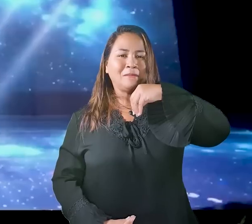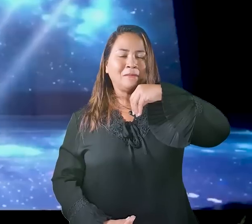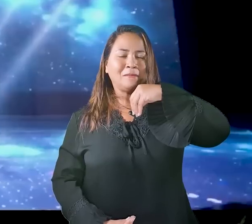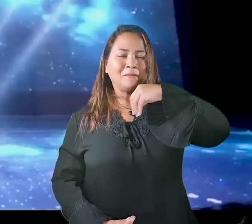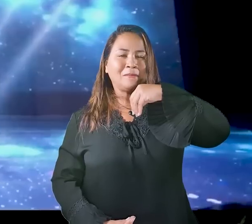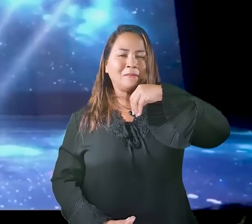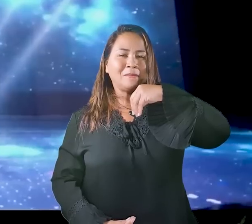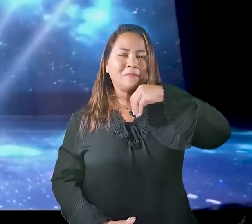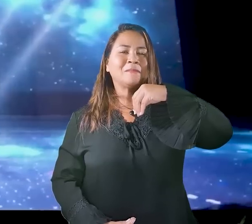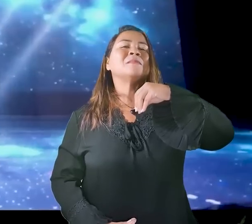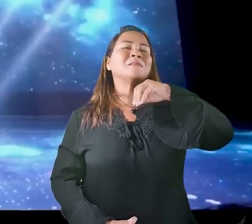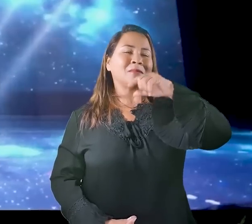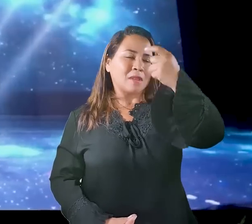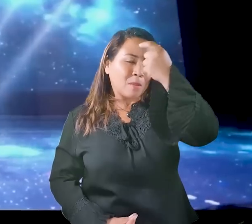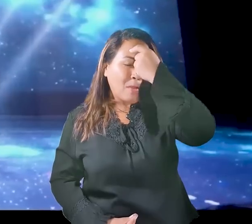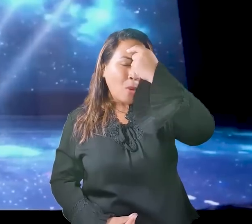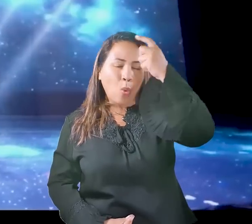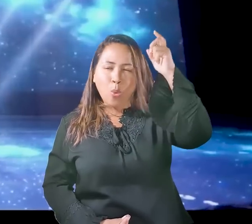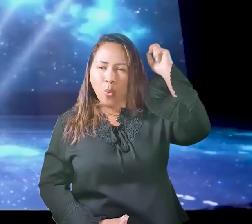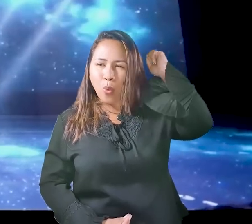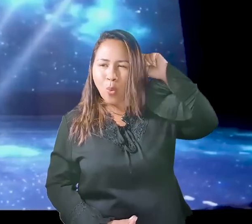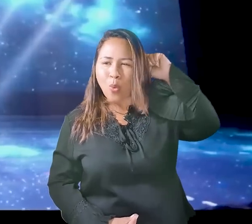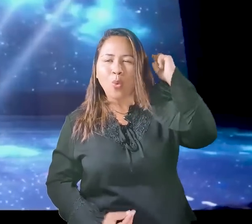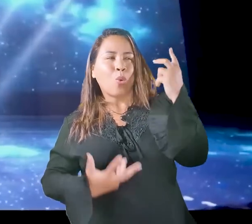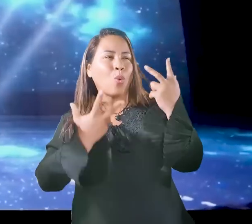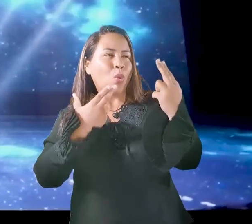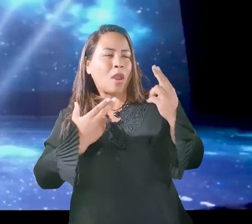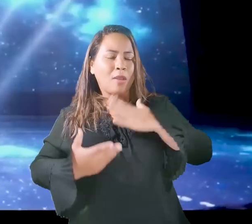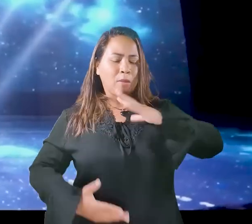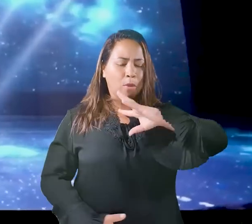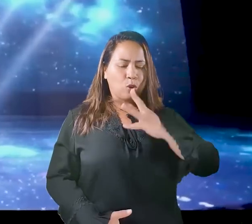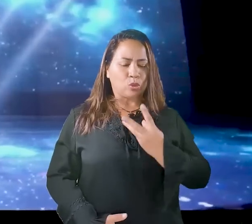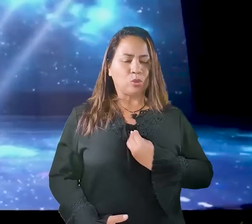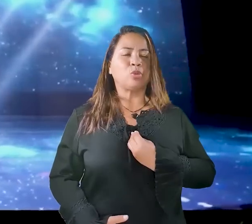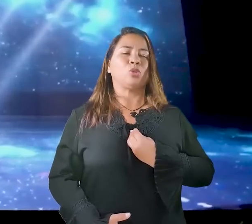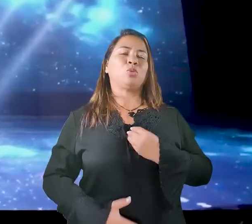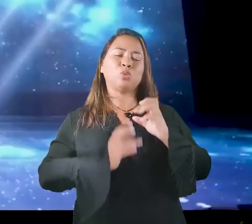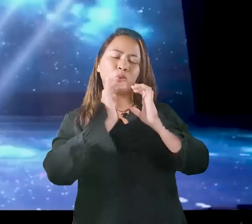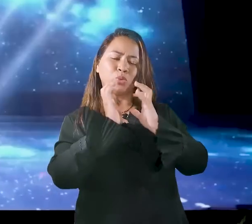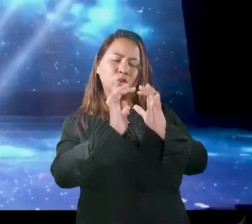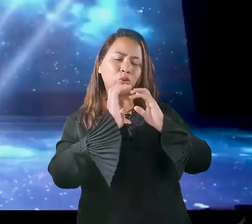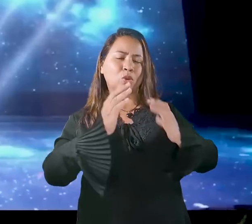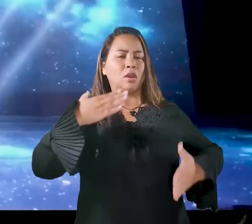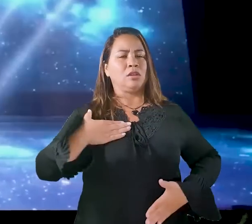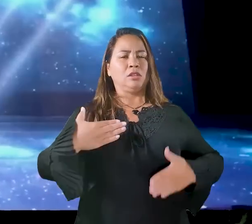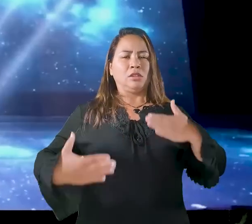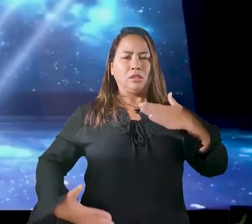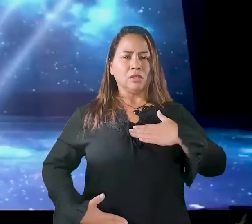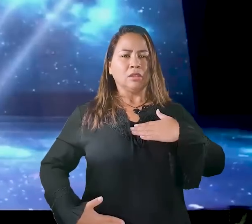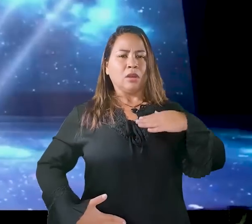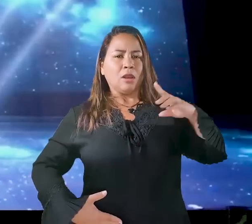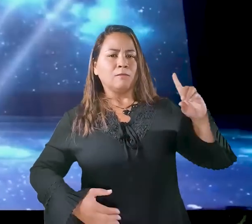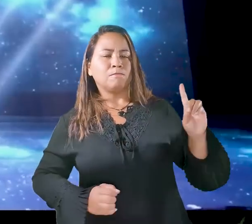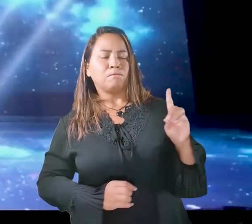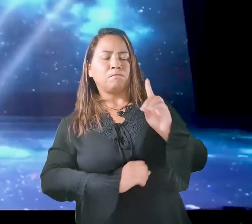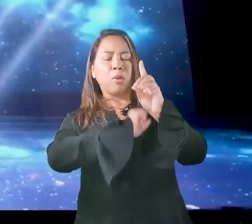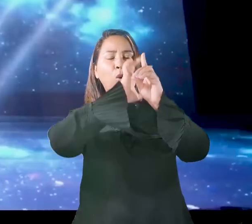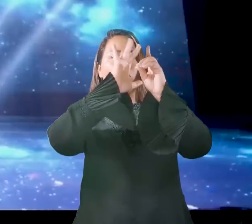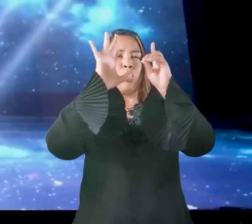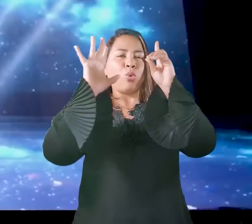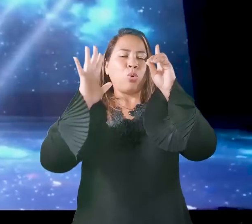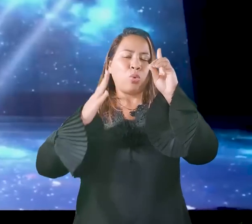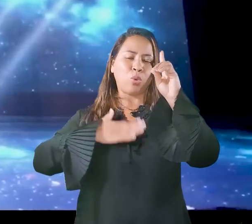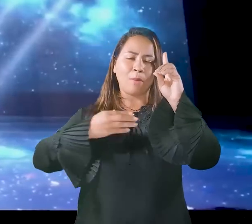consciência que está no meu espírito, na minha mente, no meu corpo, na minha vida, na minha casa, no